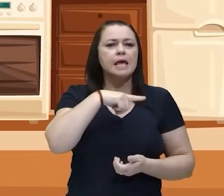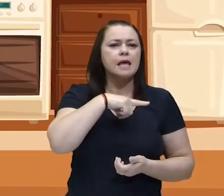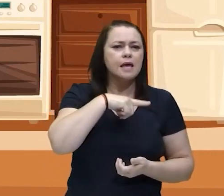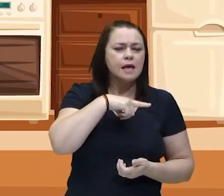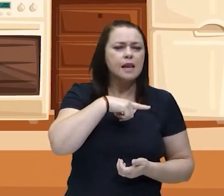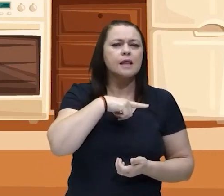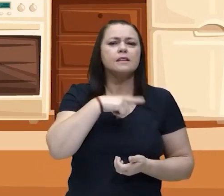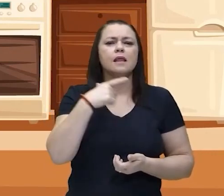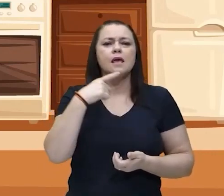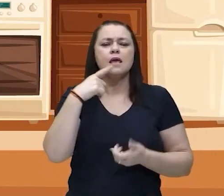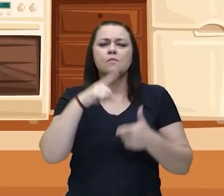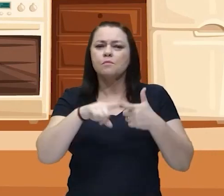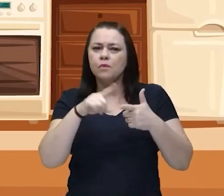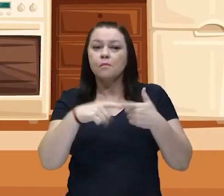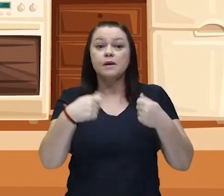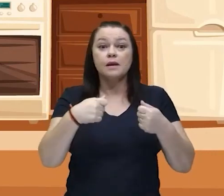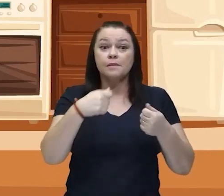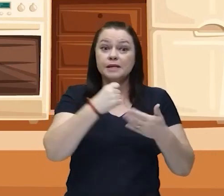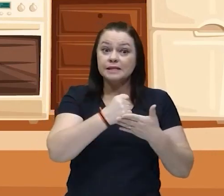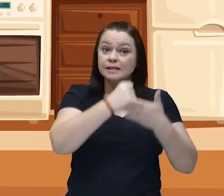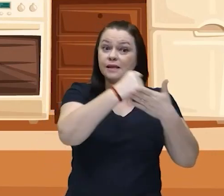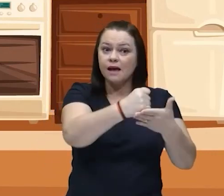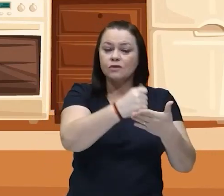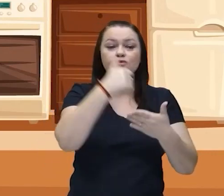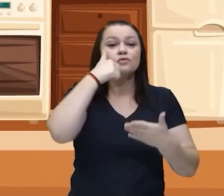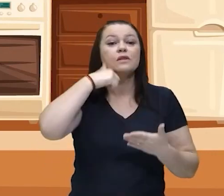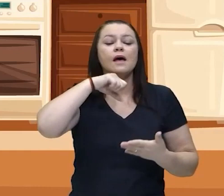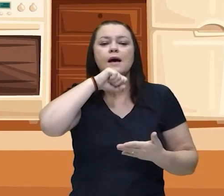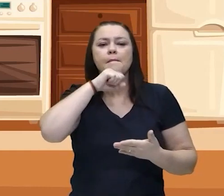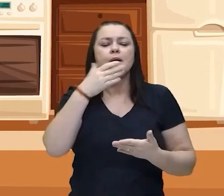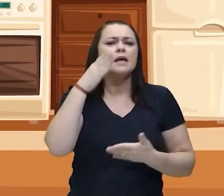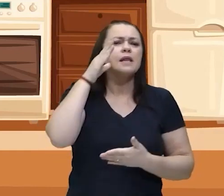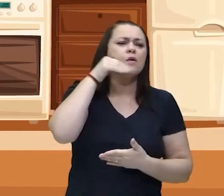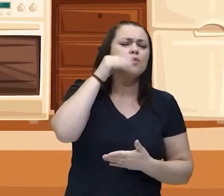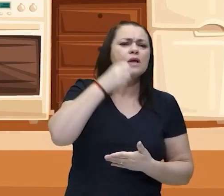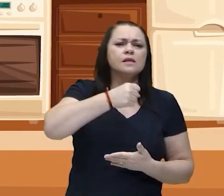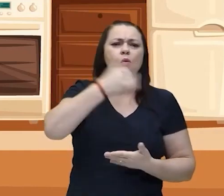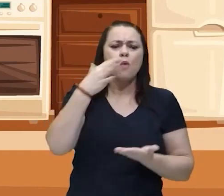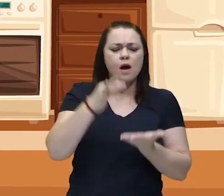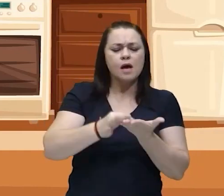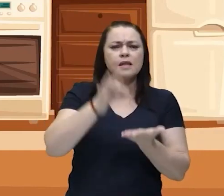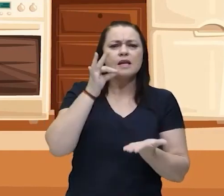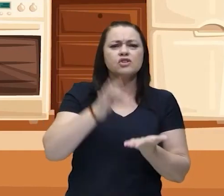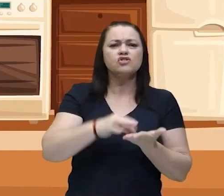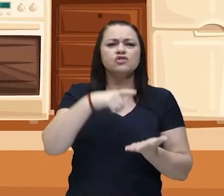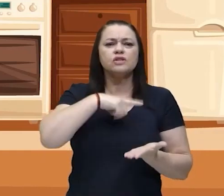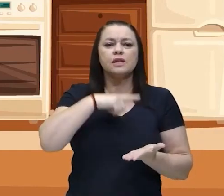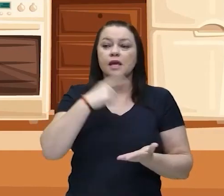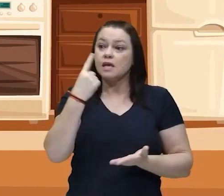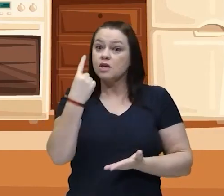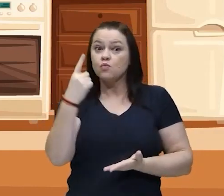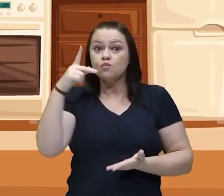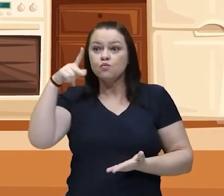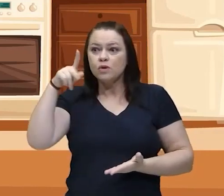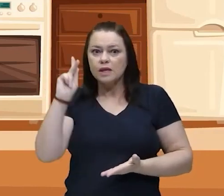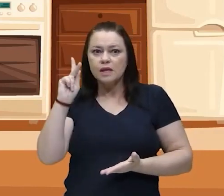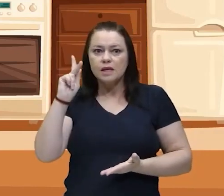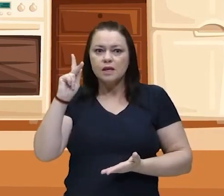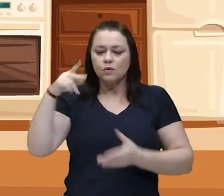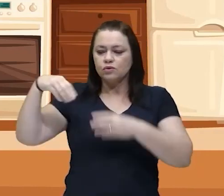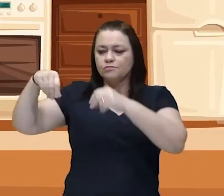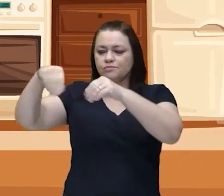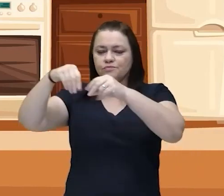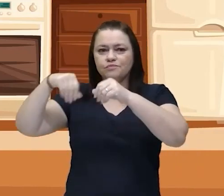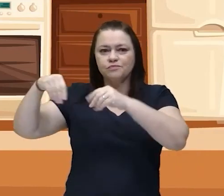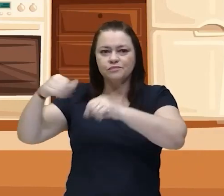a mãe dela, tá certo? Ela está curiosa para saber quantas xícaras tem em 1 quilo de farinha de trigo. Antes de nós ajudarmos